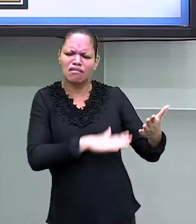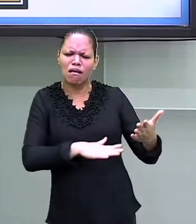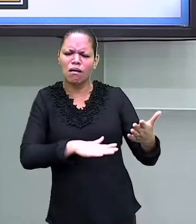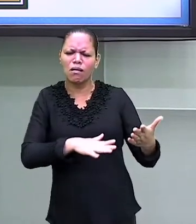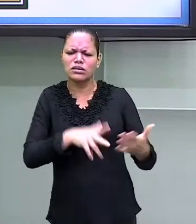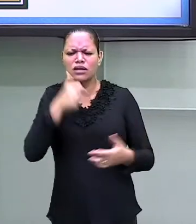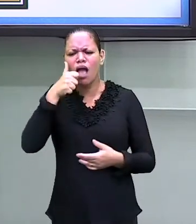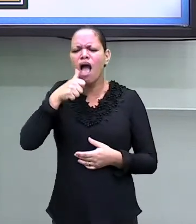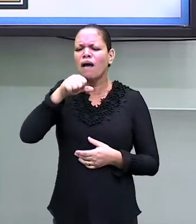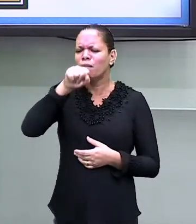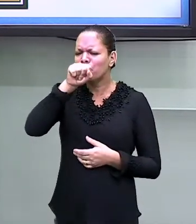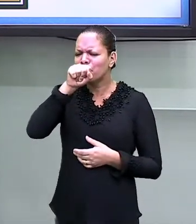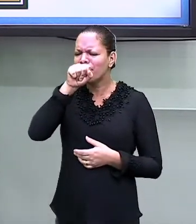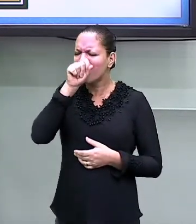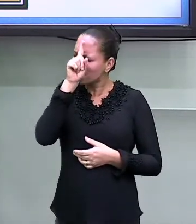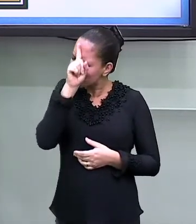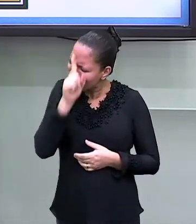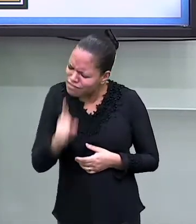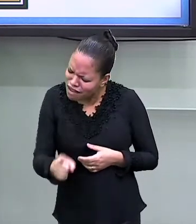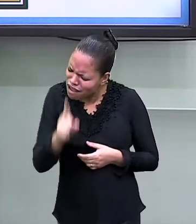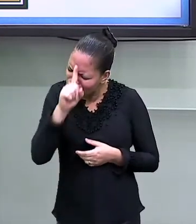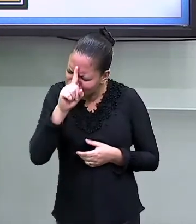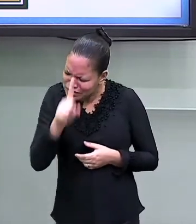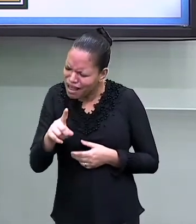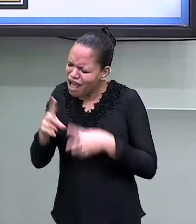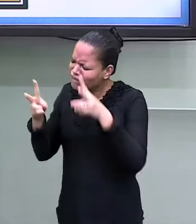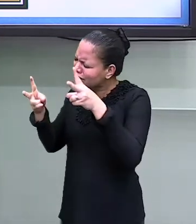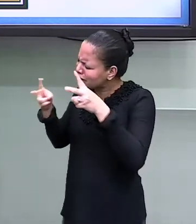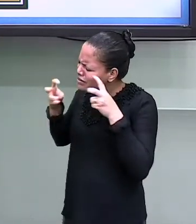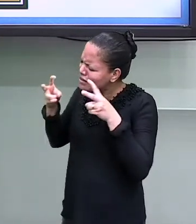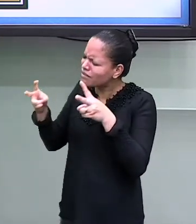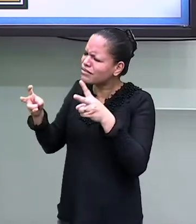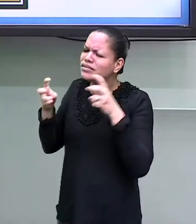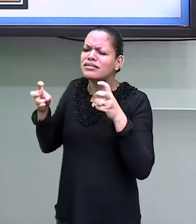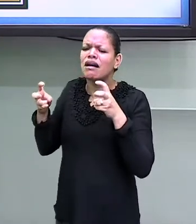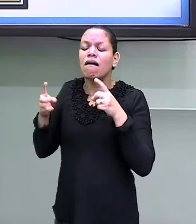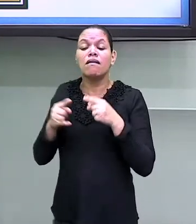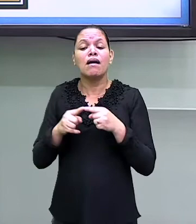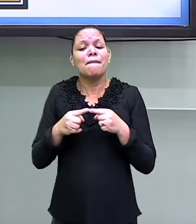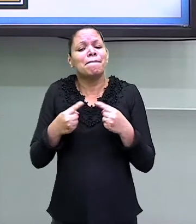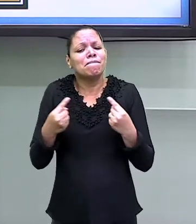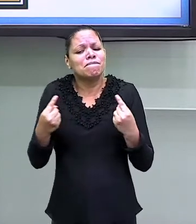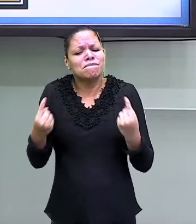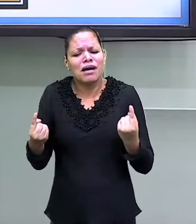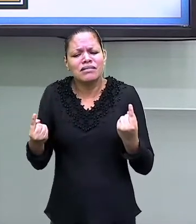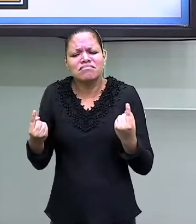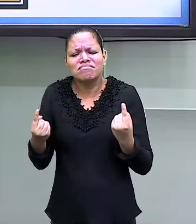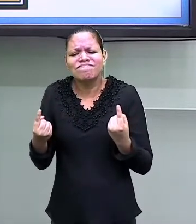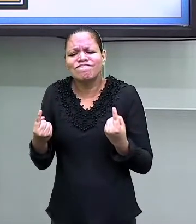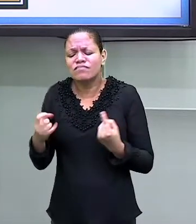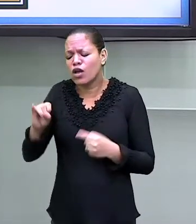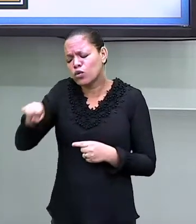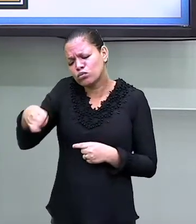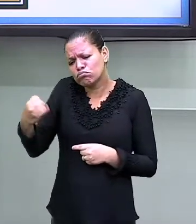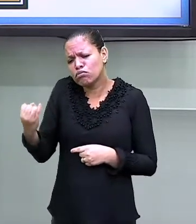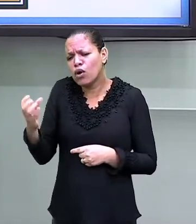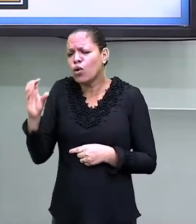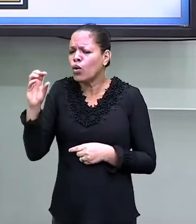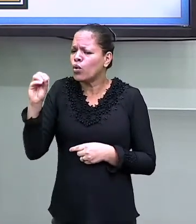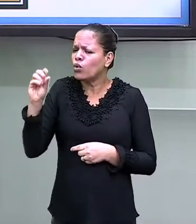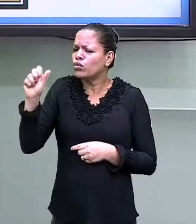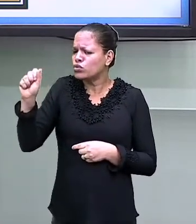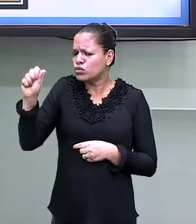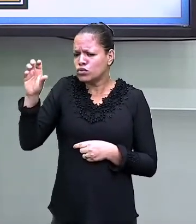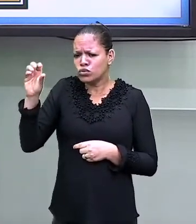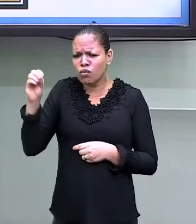preste atenção. Mas com o passar do texto, a gente foi perceber que a mãe dele teve o cuidado de levar,